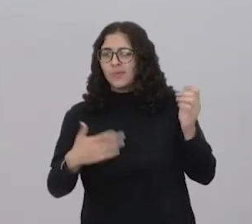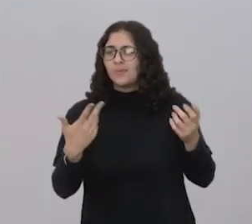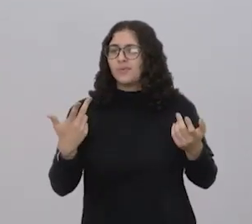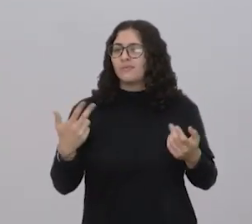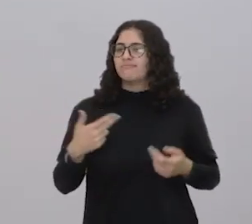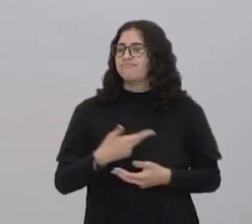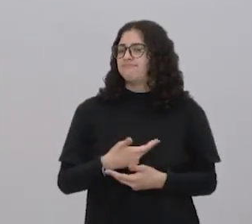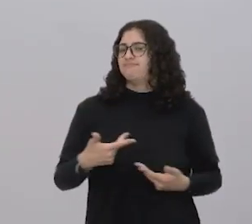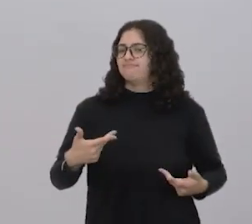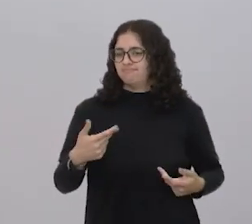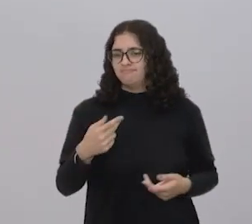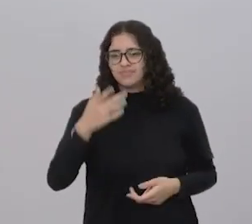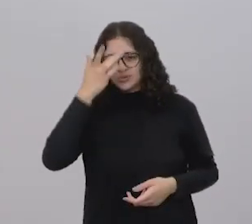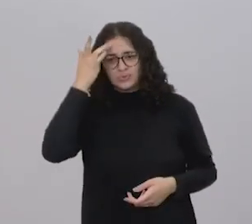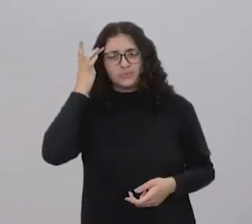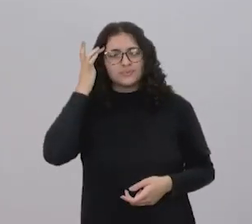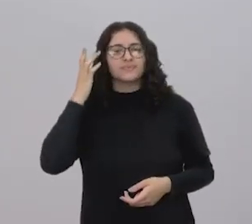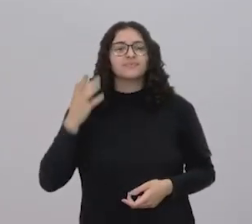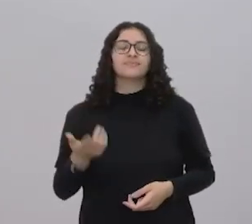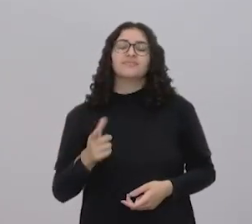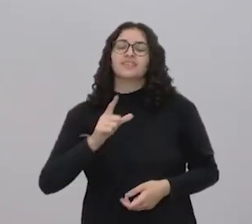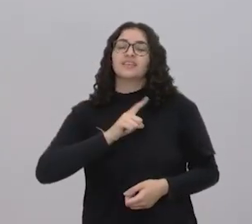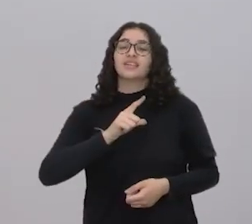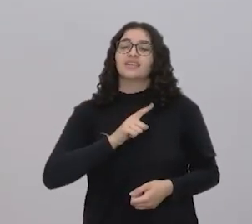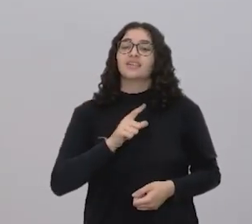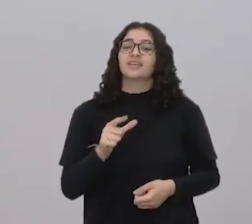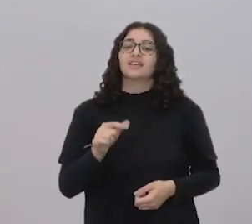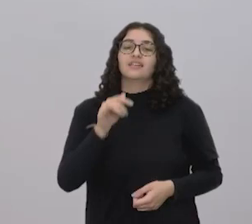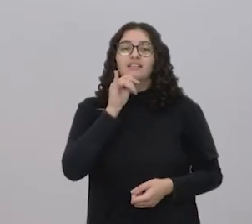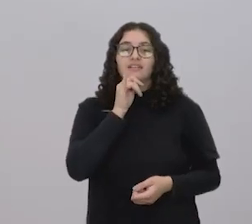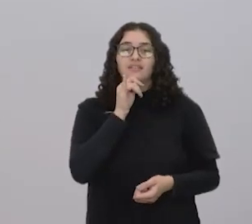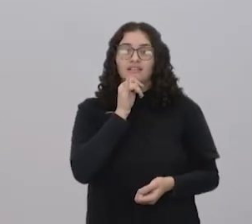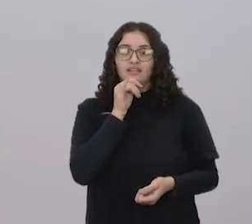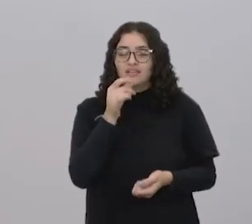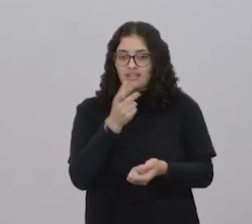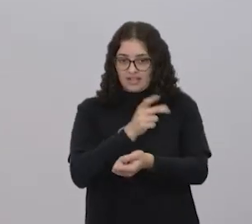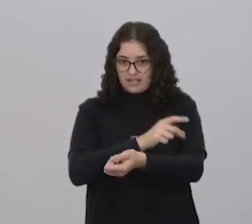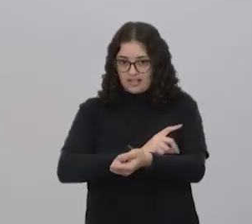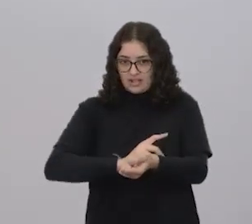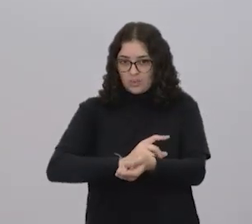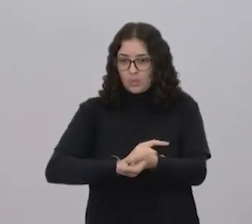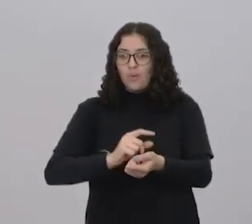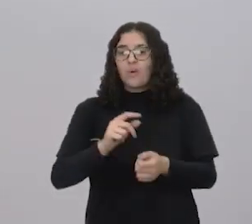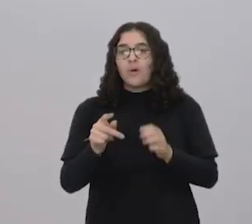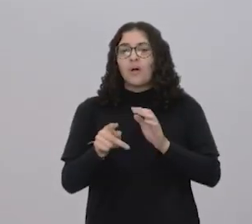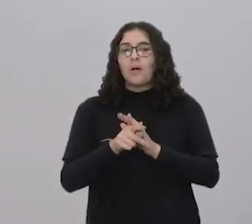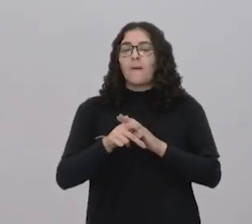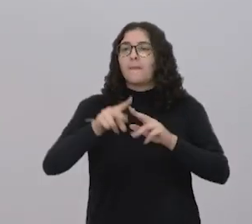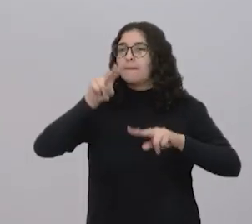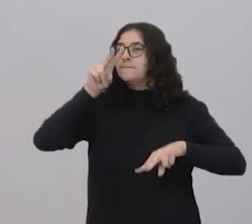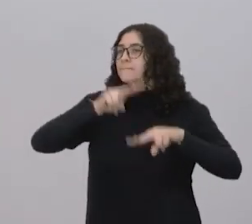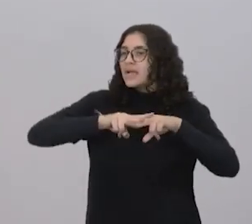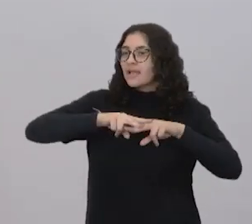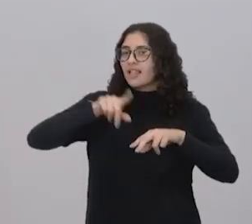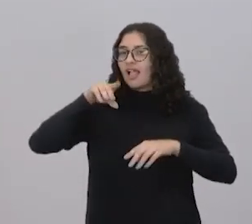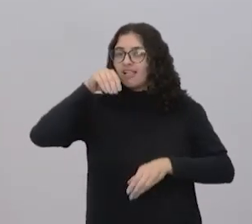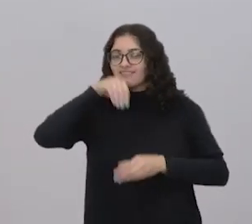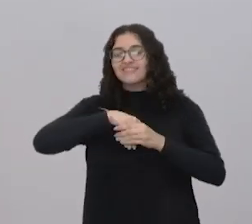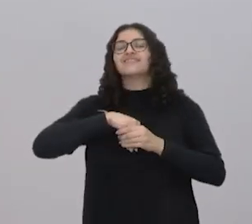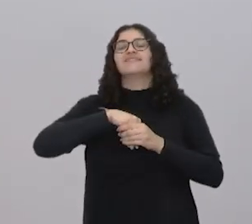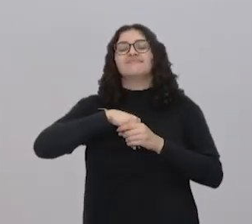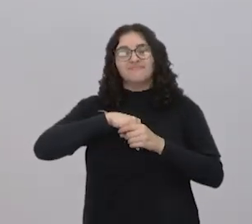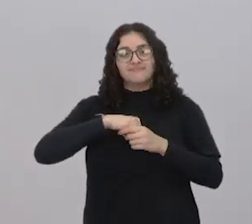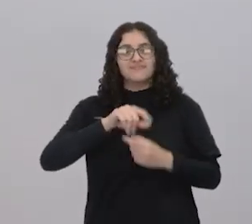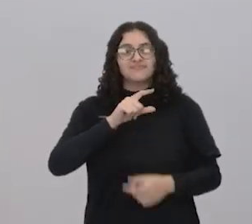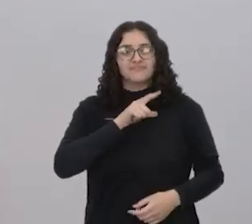de marginais. Aí você tinha até aquele esquema de tatuagens realizadas em centros prisionais, e você tinha